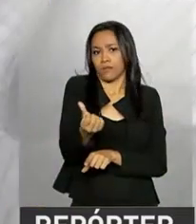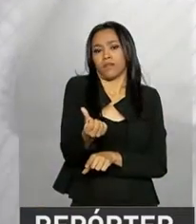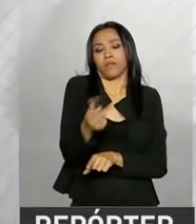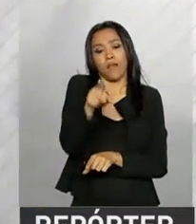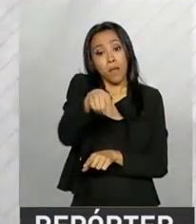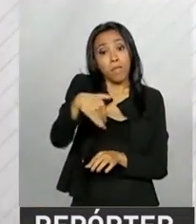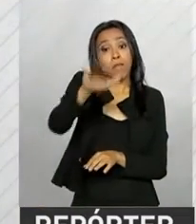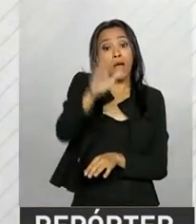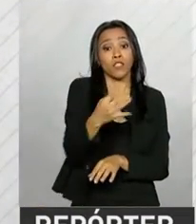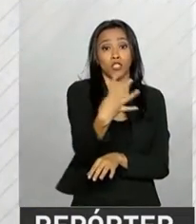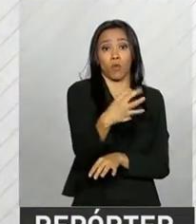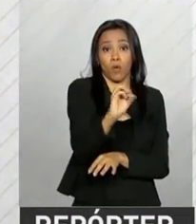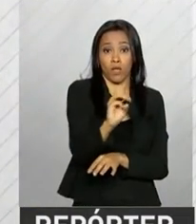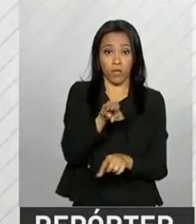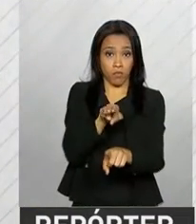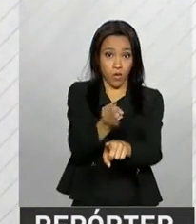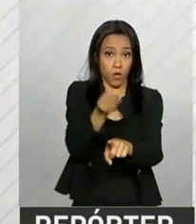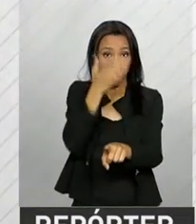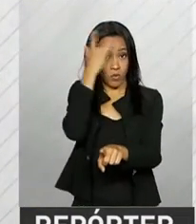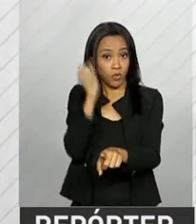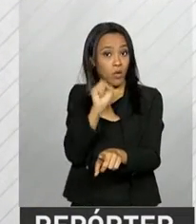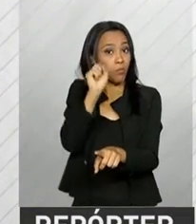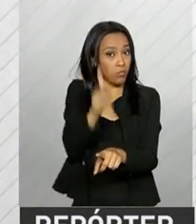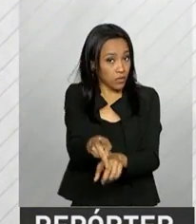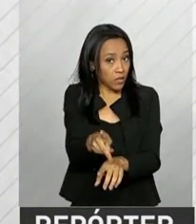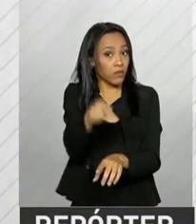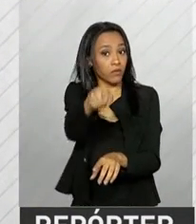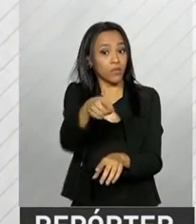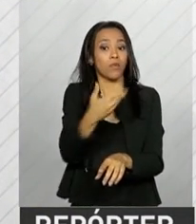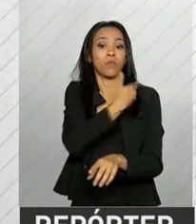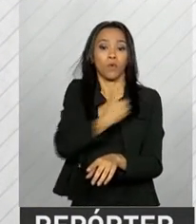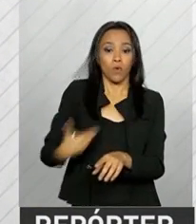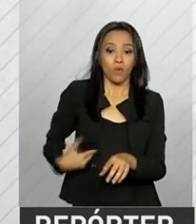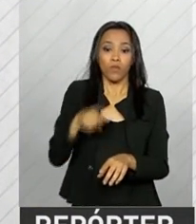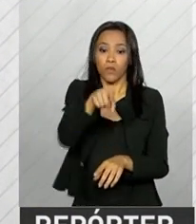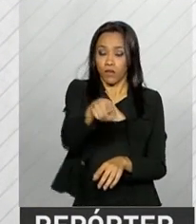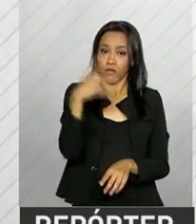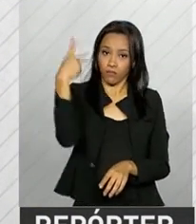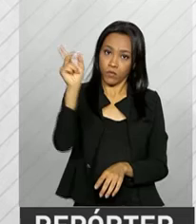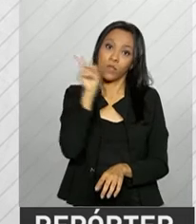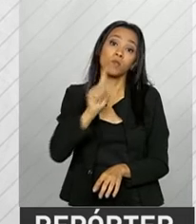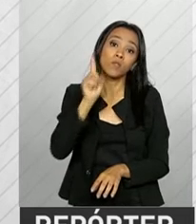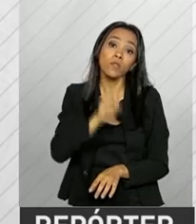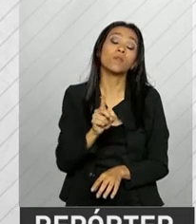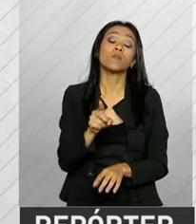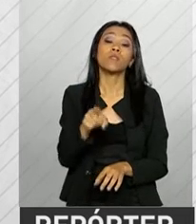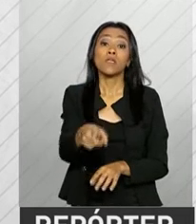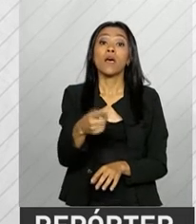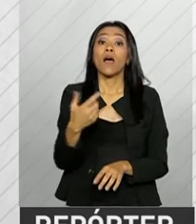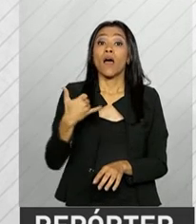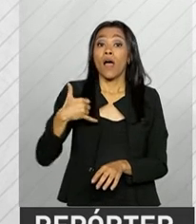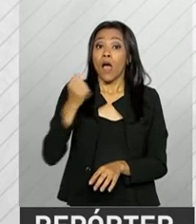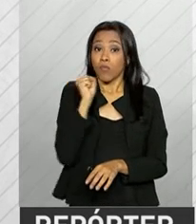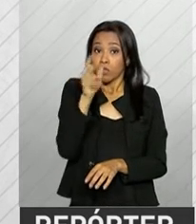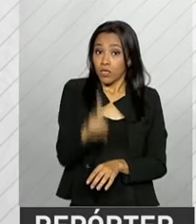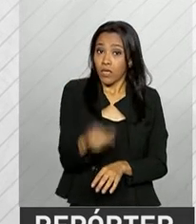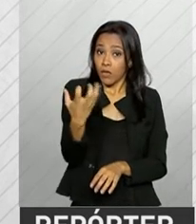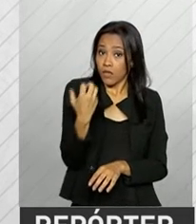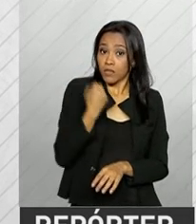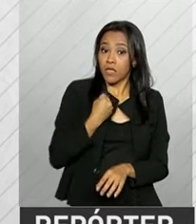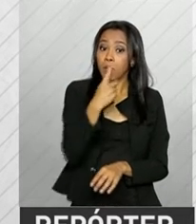São mais de 40 milhões de aposentados pelo sistema público, a Seguridade Social americana. Em média, um aposentado